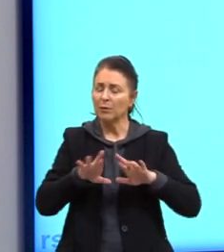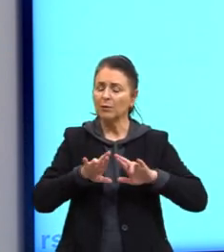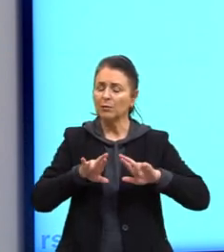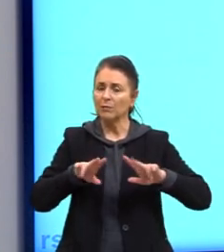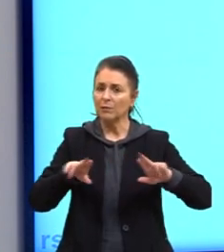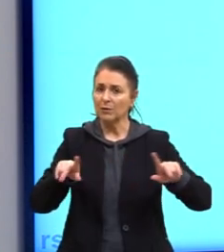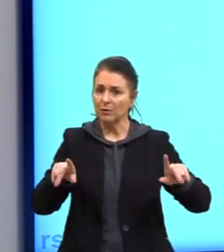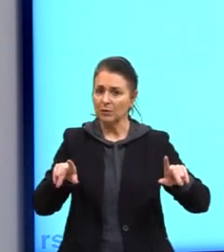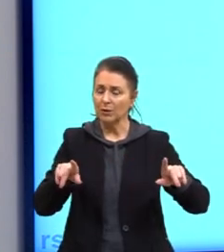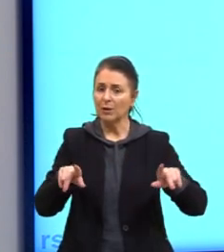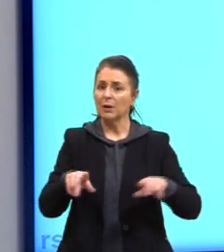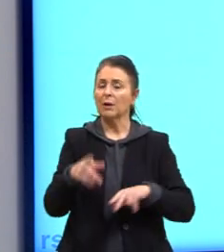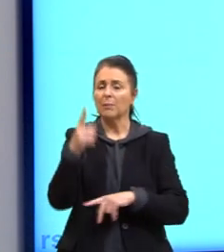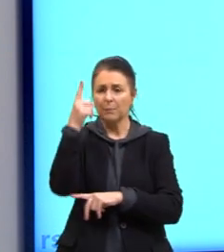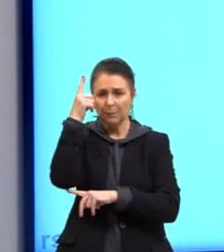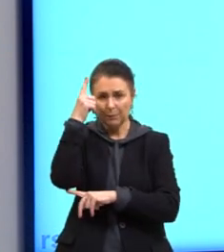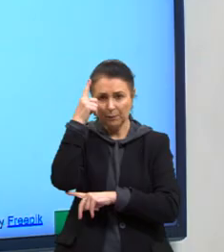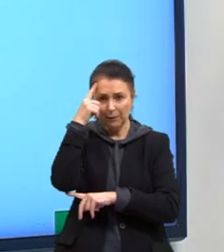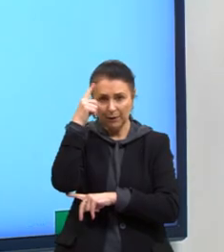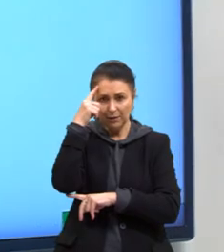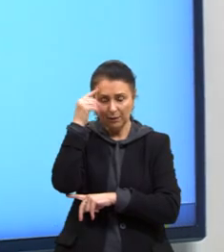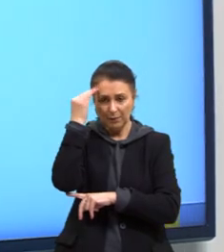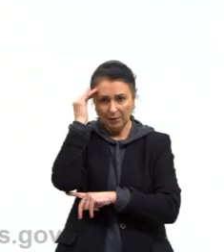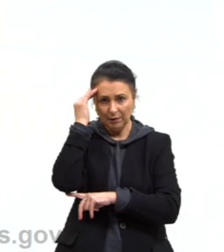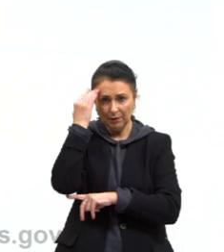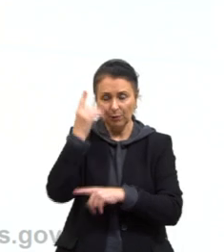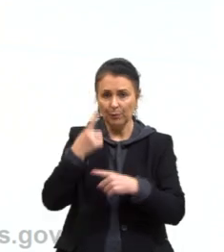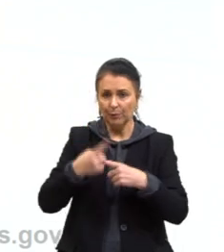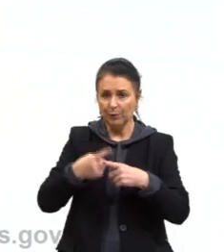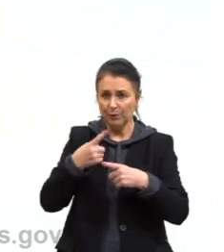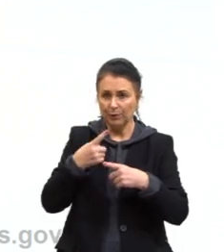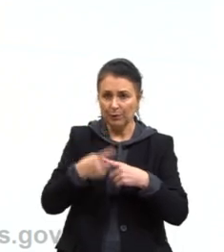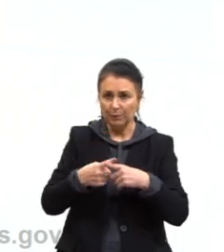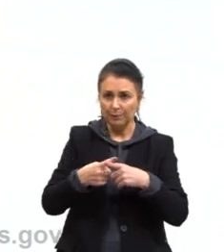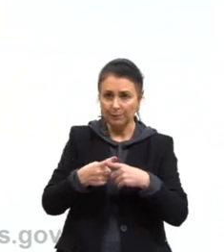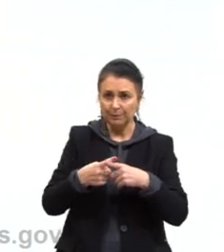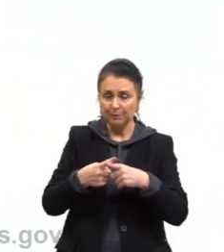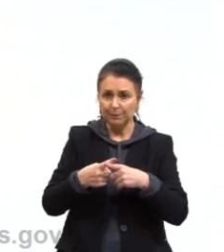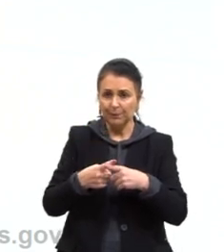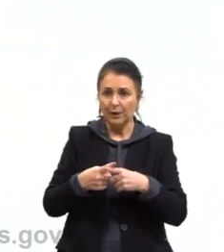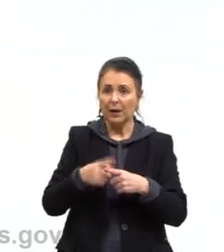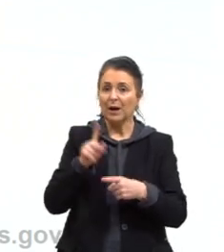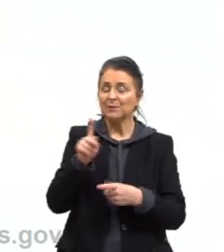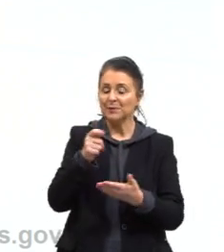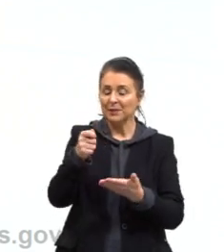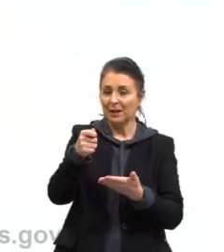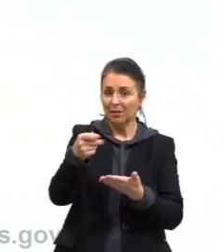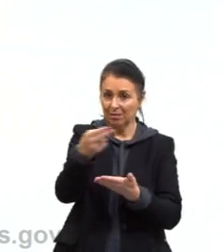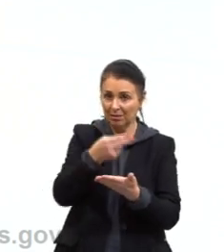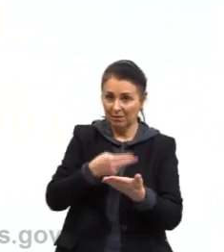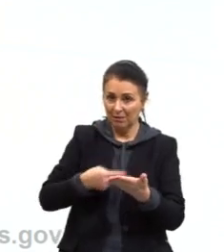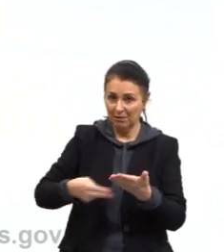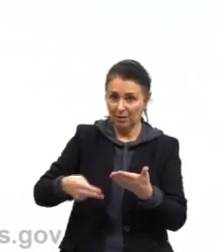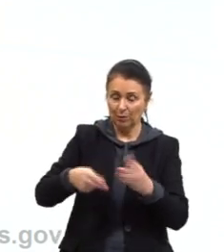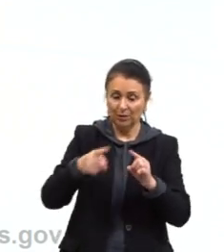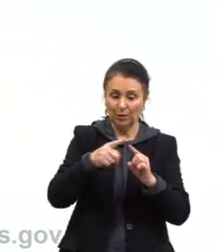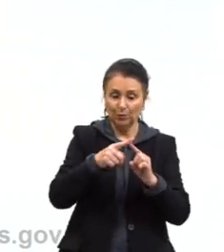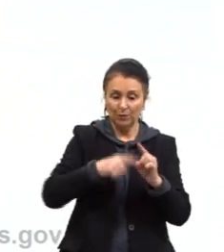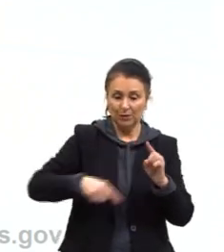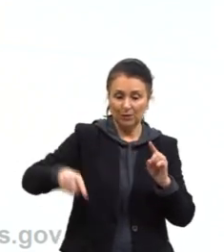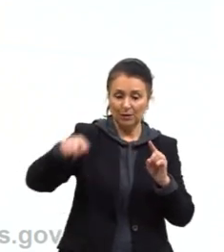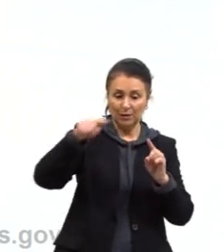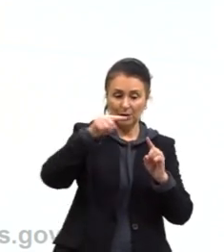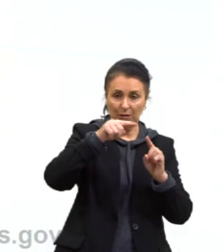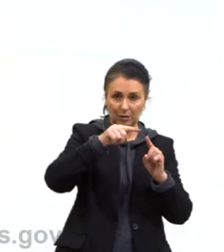diferente a gente já vai entender o porquê é bom aqui o desenho para vocês então um círculo né